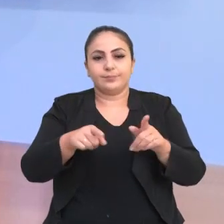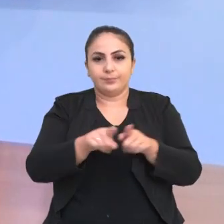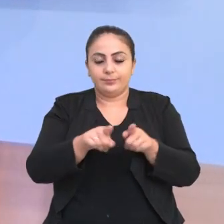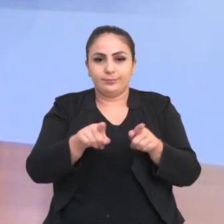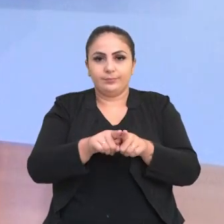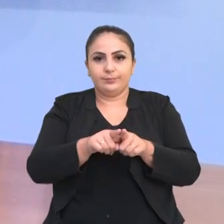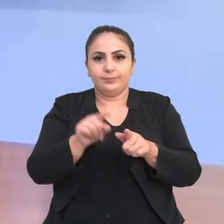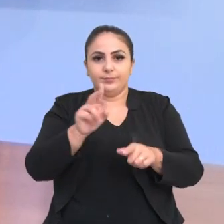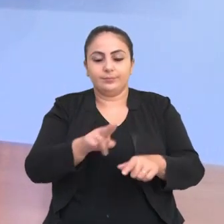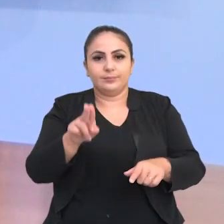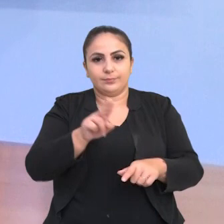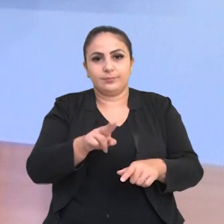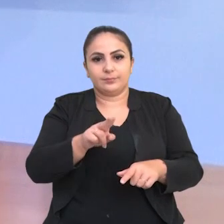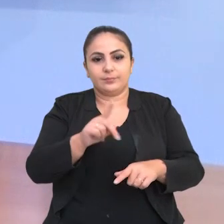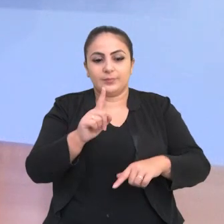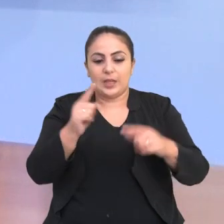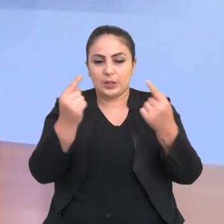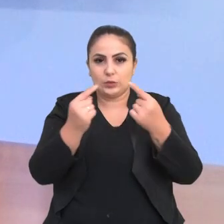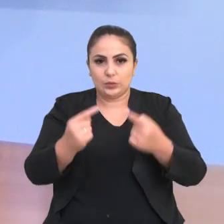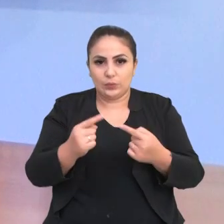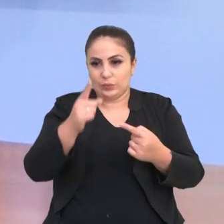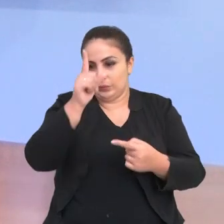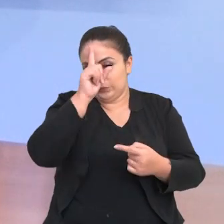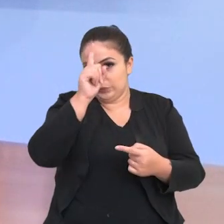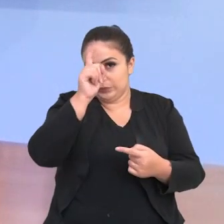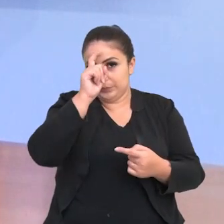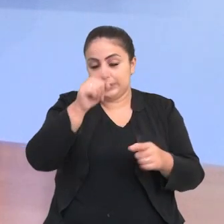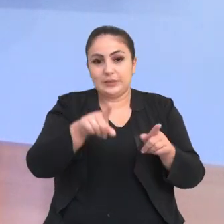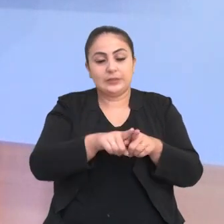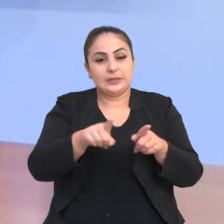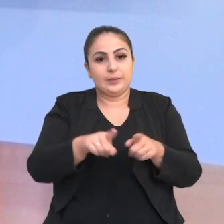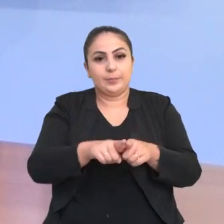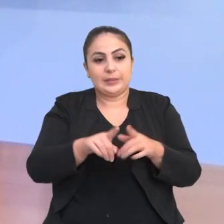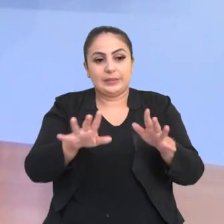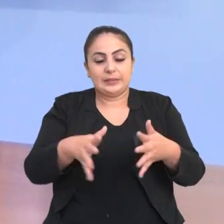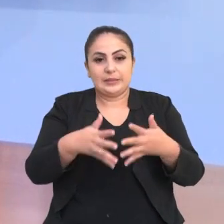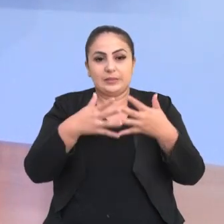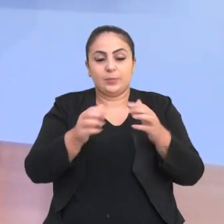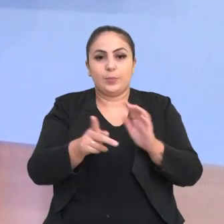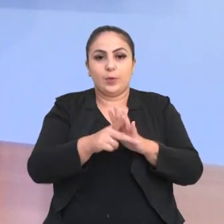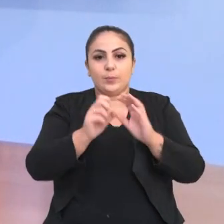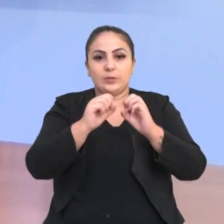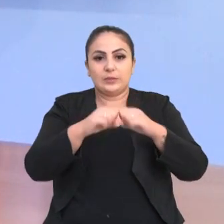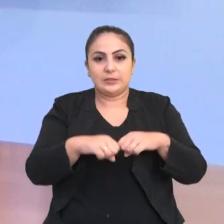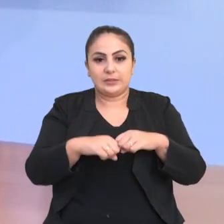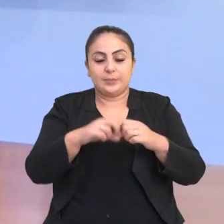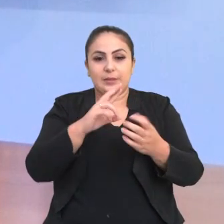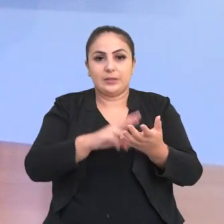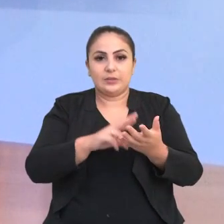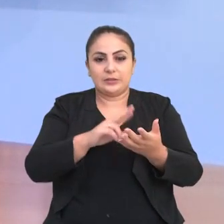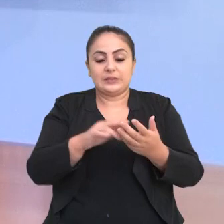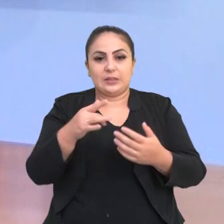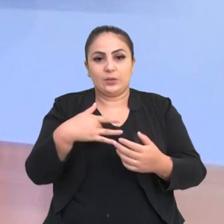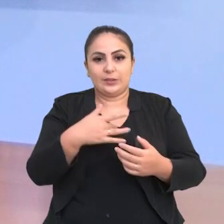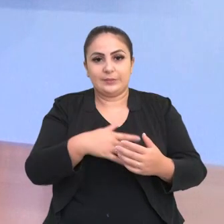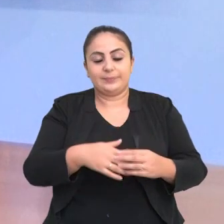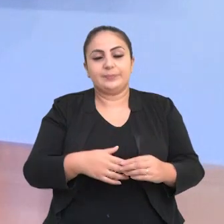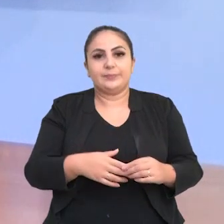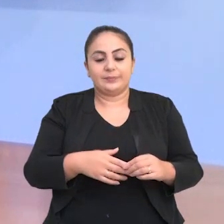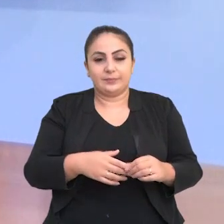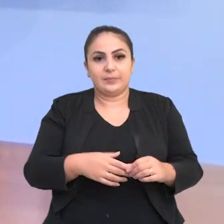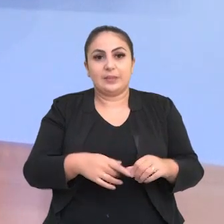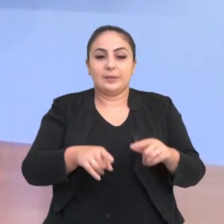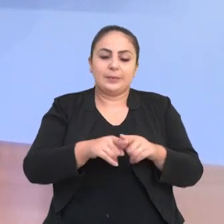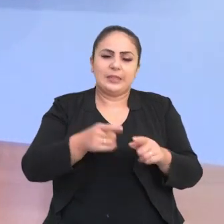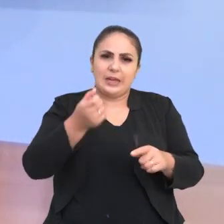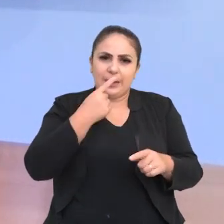compartilhada, inclusive na utilização de suas estruturas hospitalares e de integração dos sistemas reguladores de